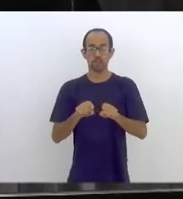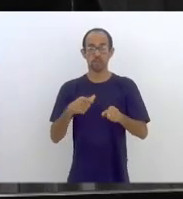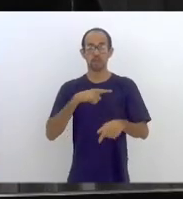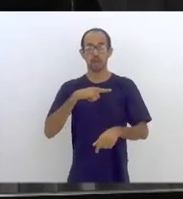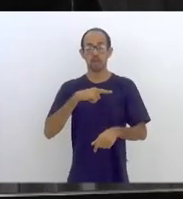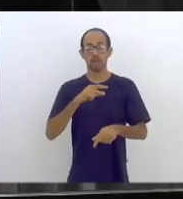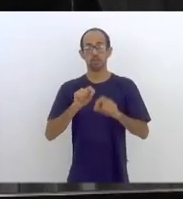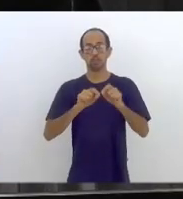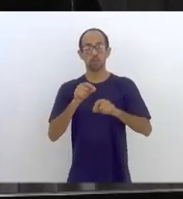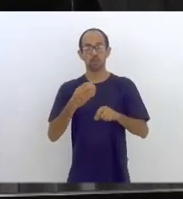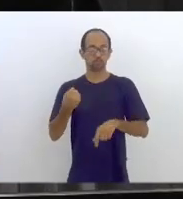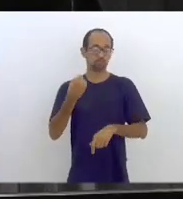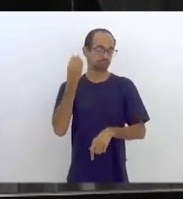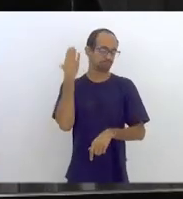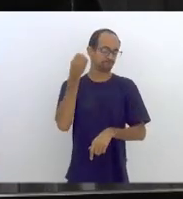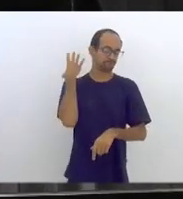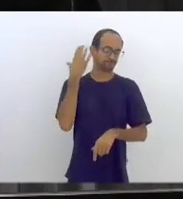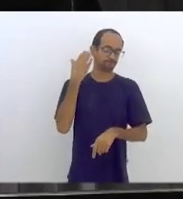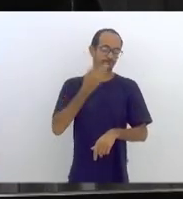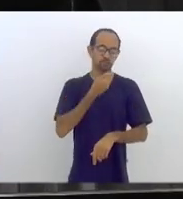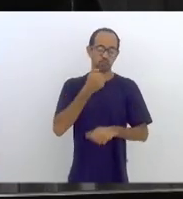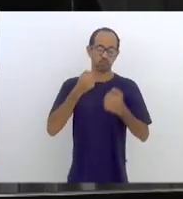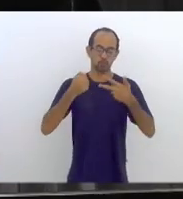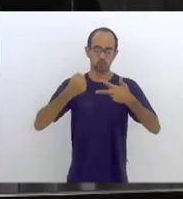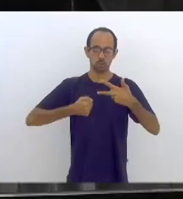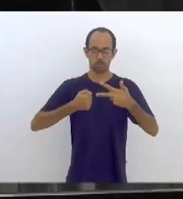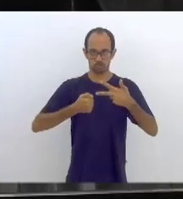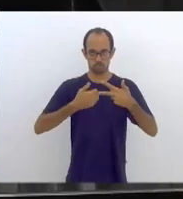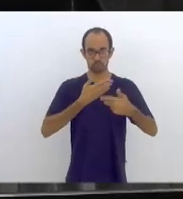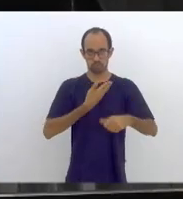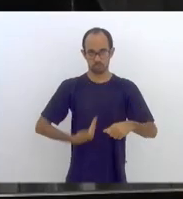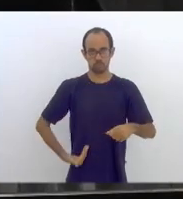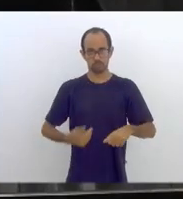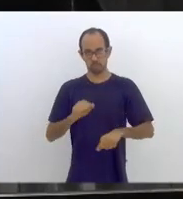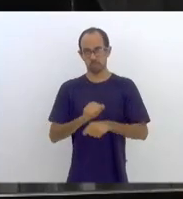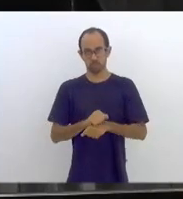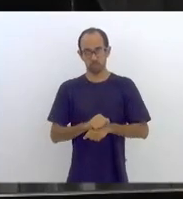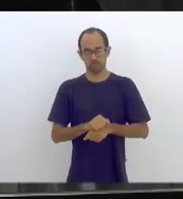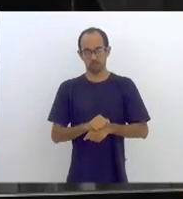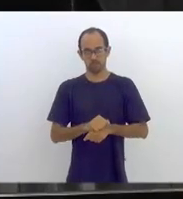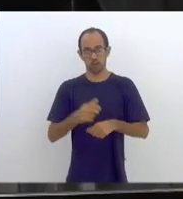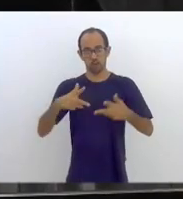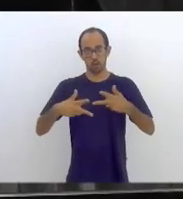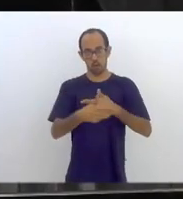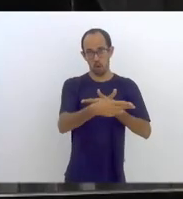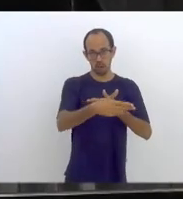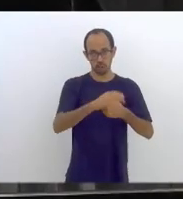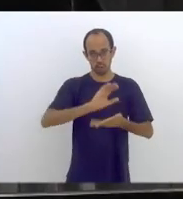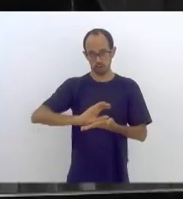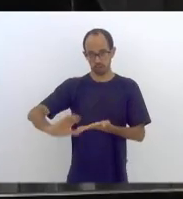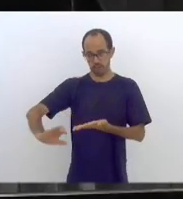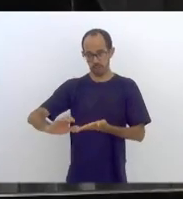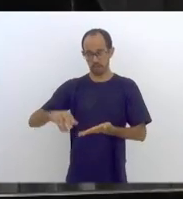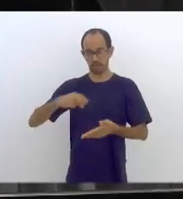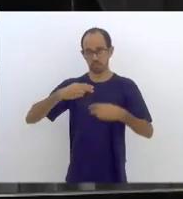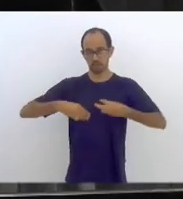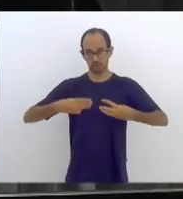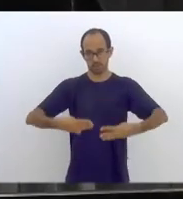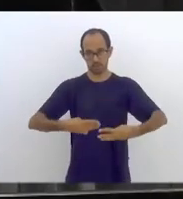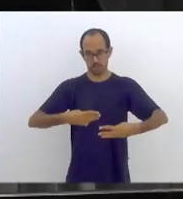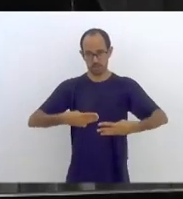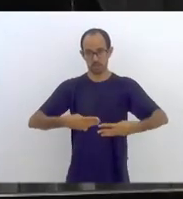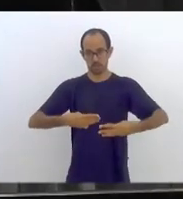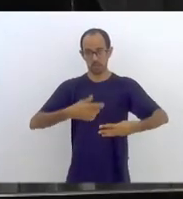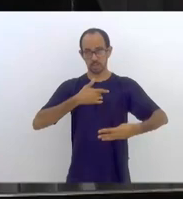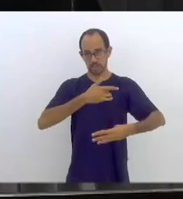do poder público só para a senhora entender o corte de verbas no Ministério da Saúde promovida pelo Governador